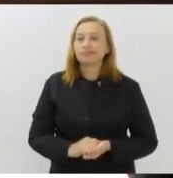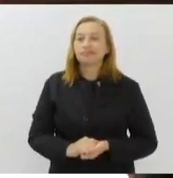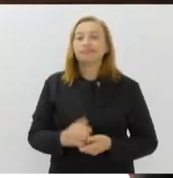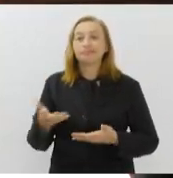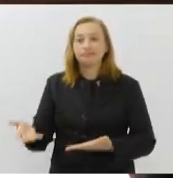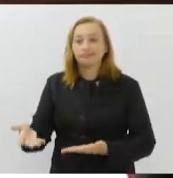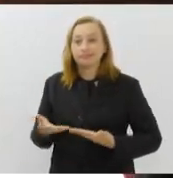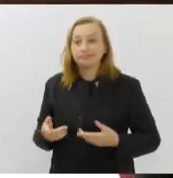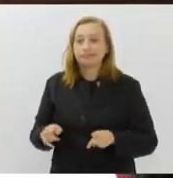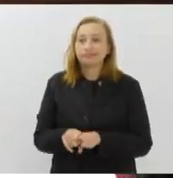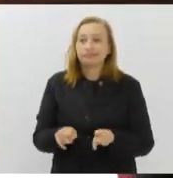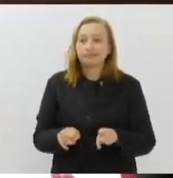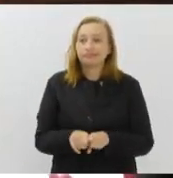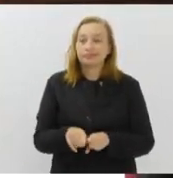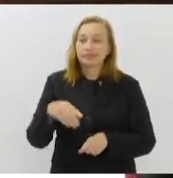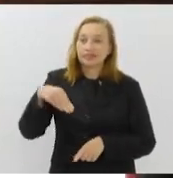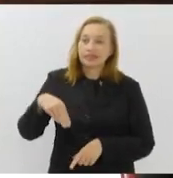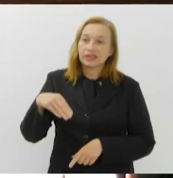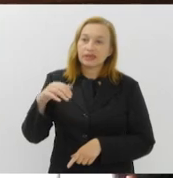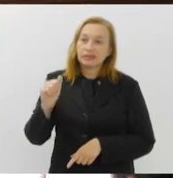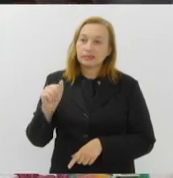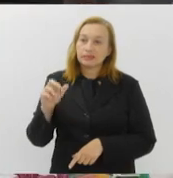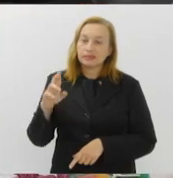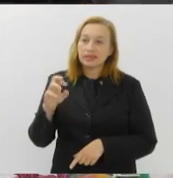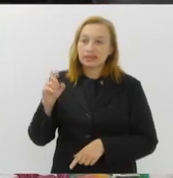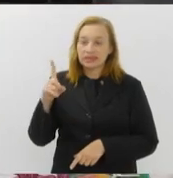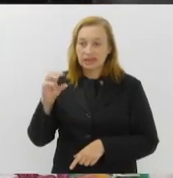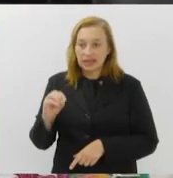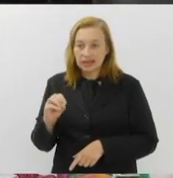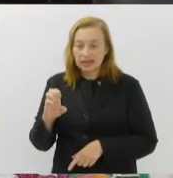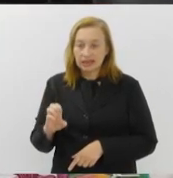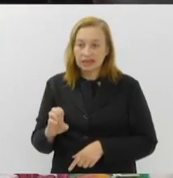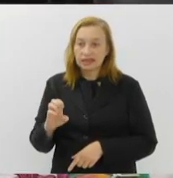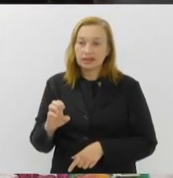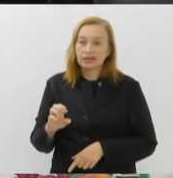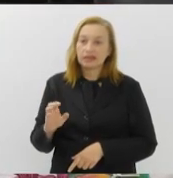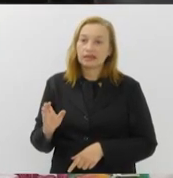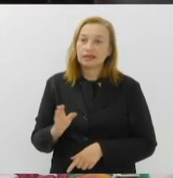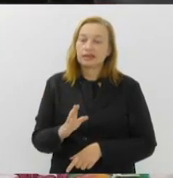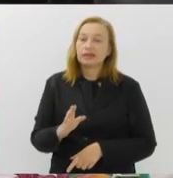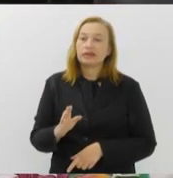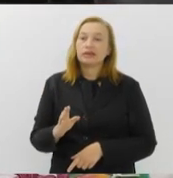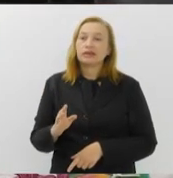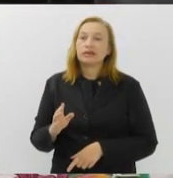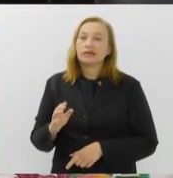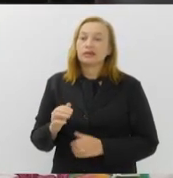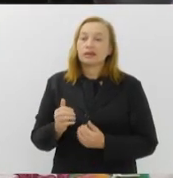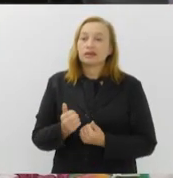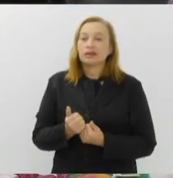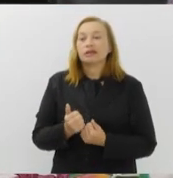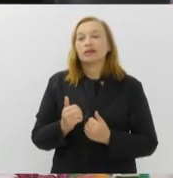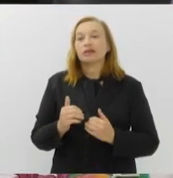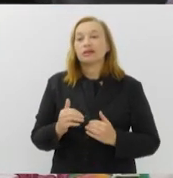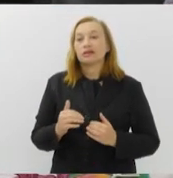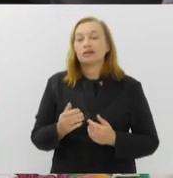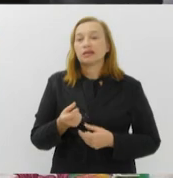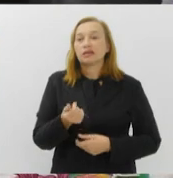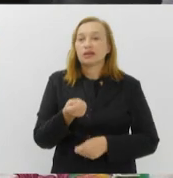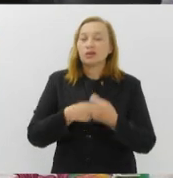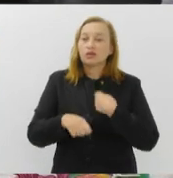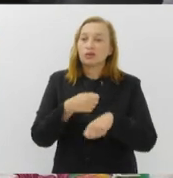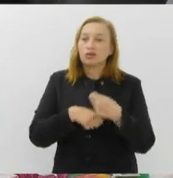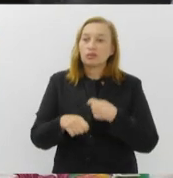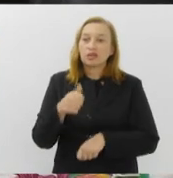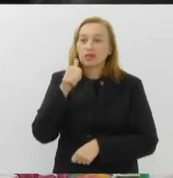Convidar também a senhora Marcele Porto, que é superintendente, que é da Superintendência de Autonomia Econômica da Mulher,